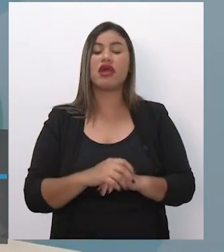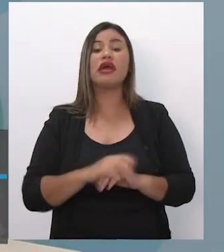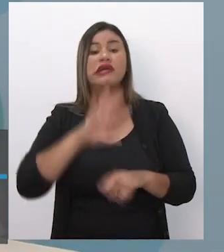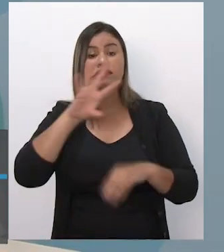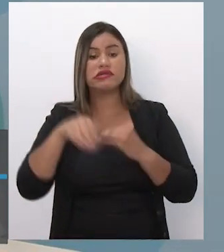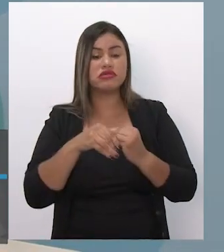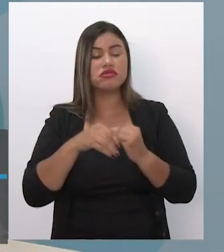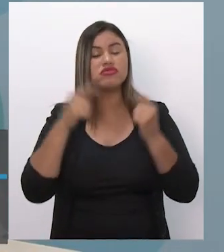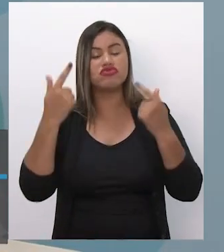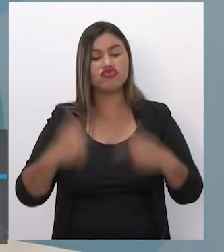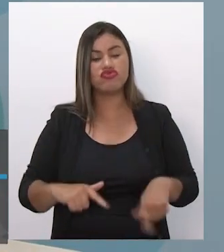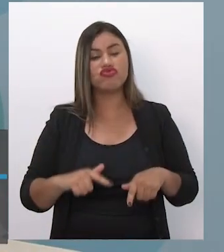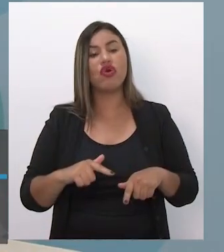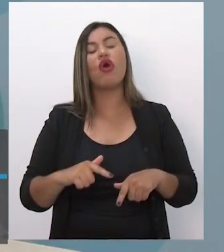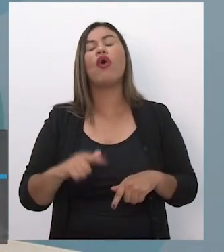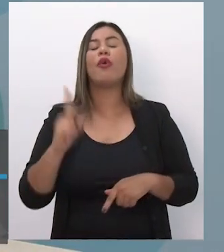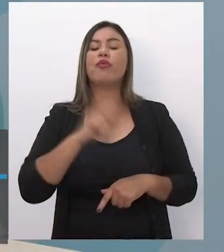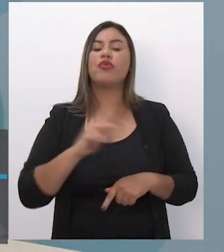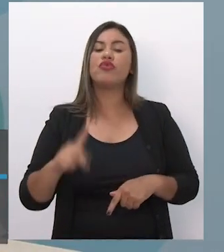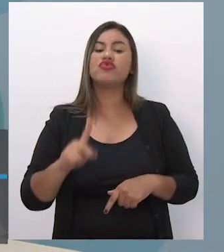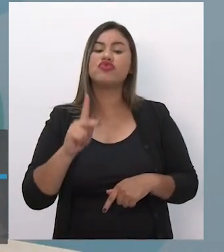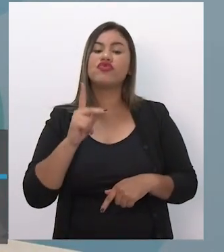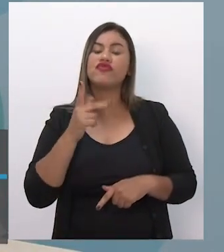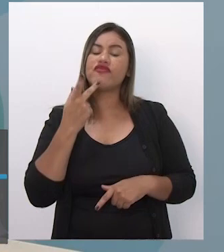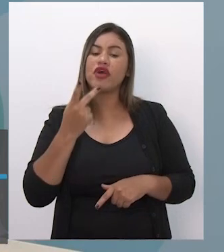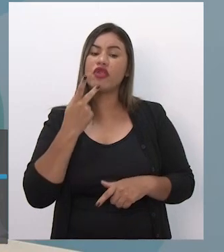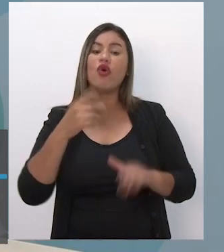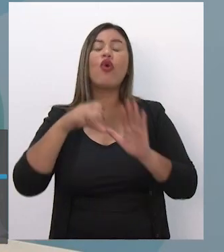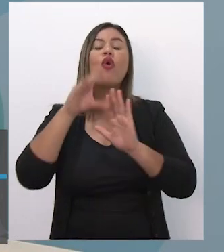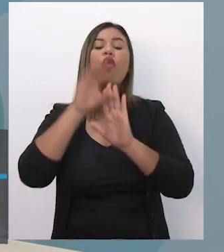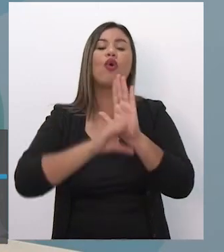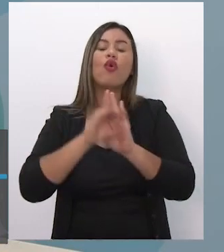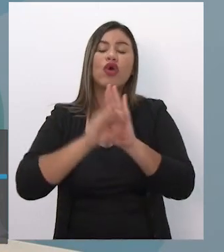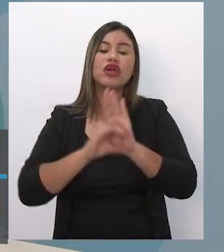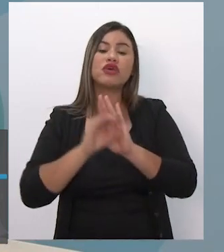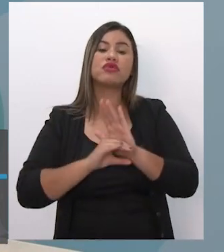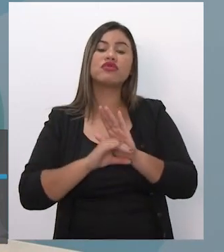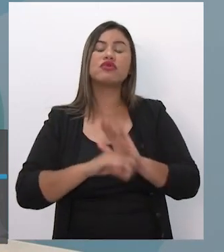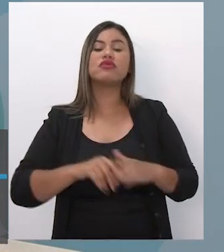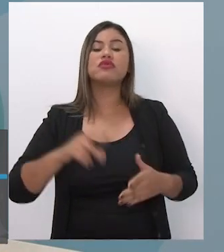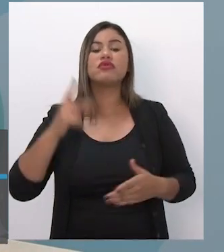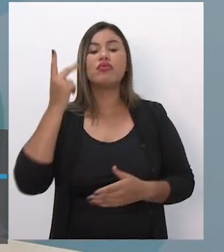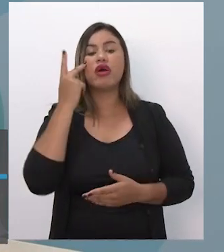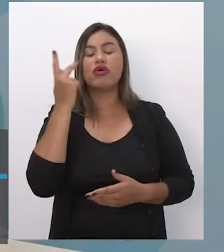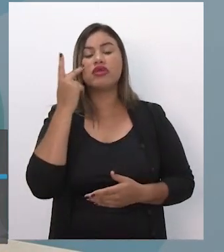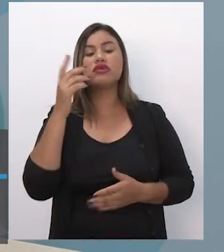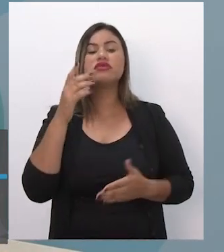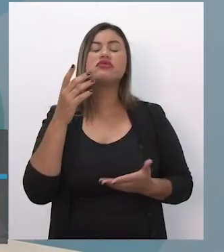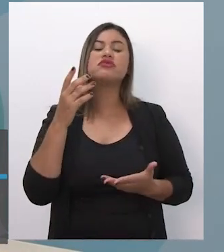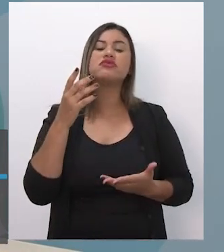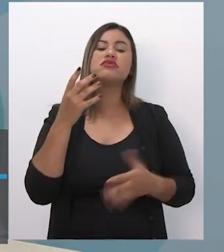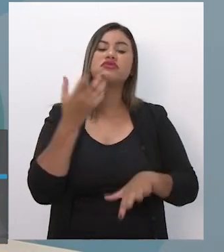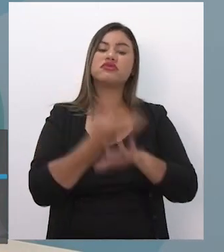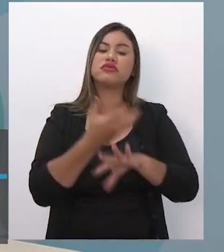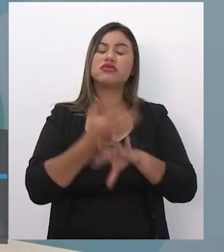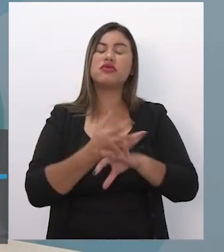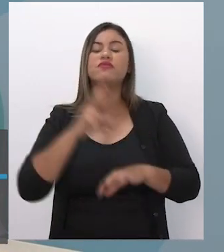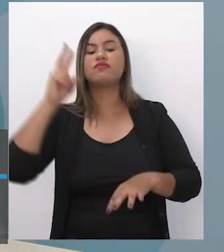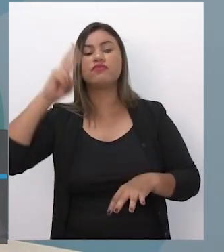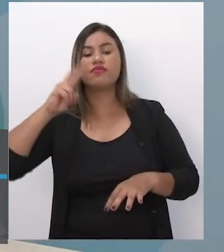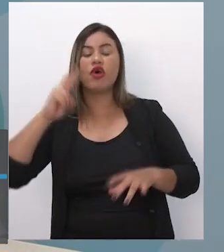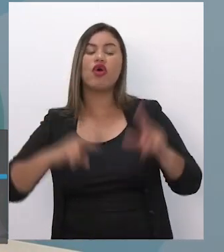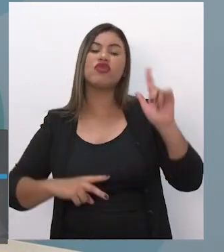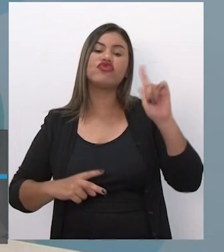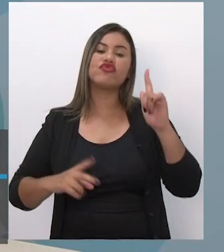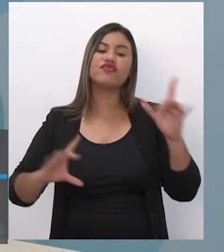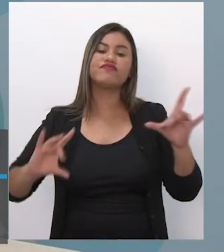do Estado de São Paulo, no currículo paulista, as disciplinas de história e geografia, os componentes curriculares, eles estão intimamente